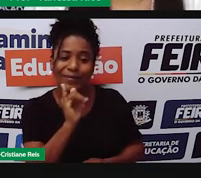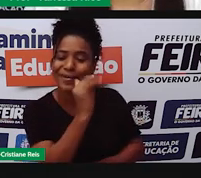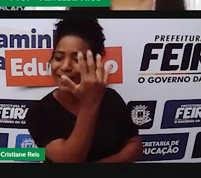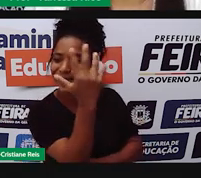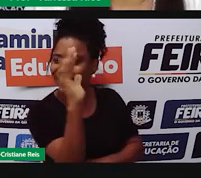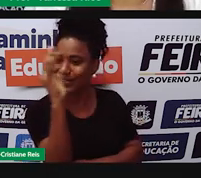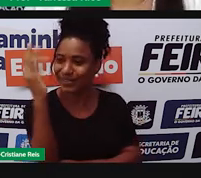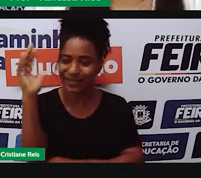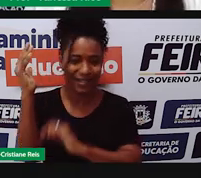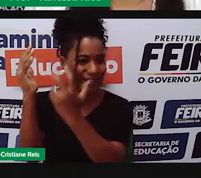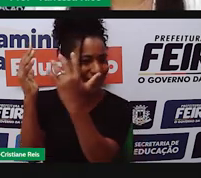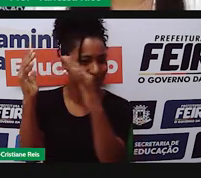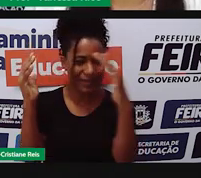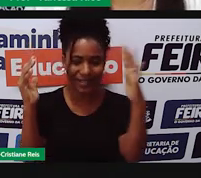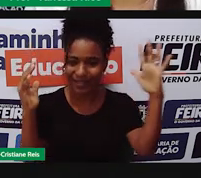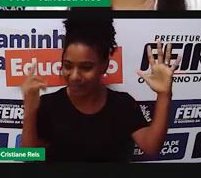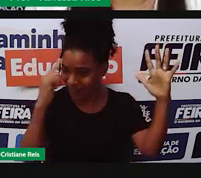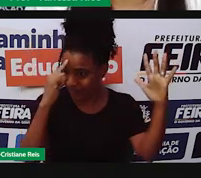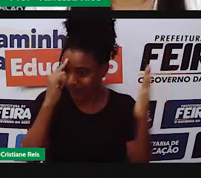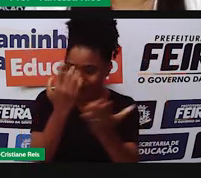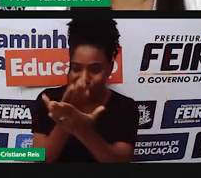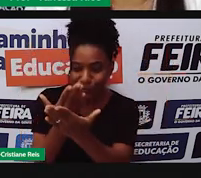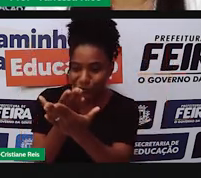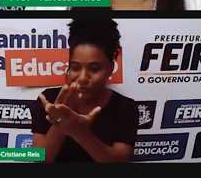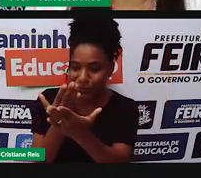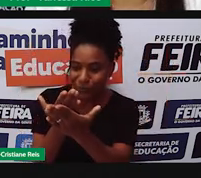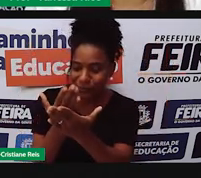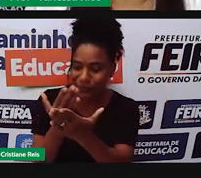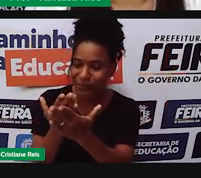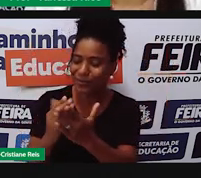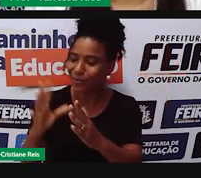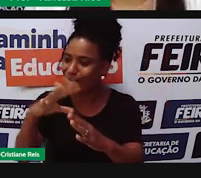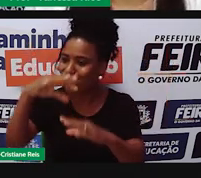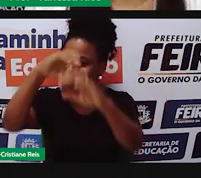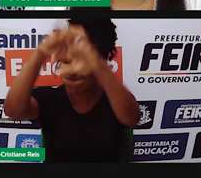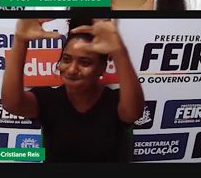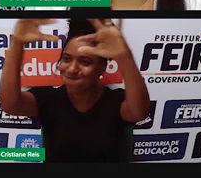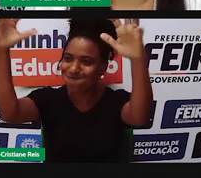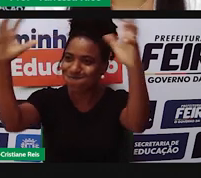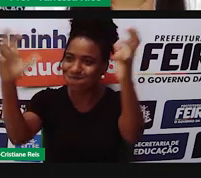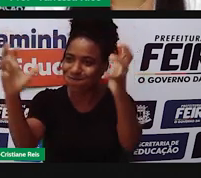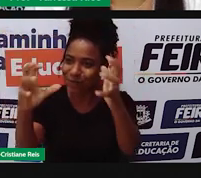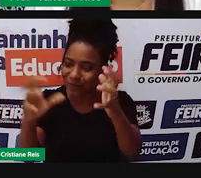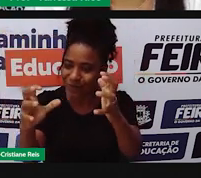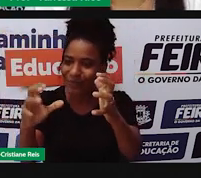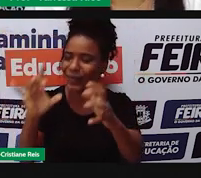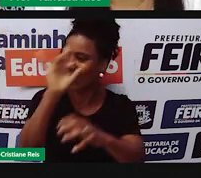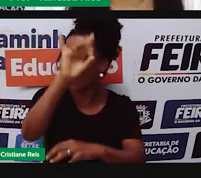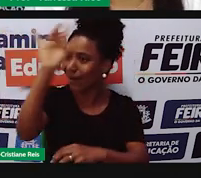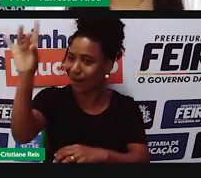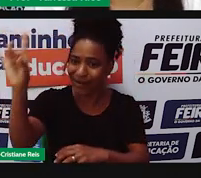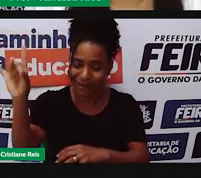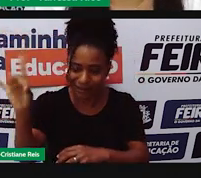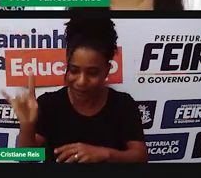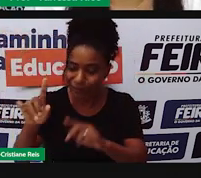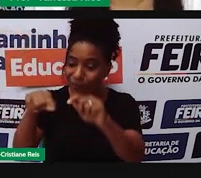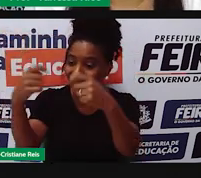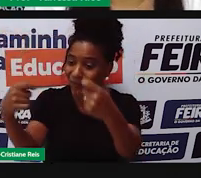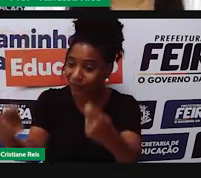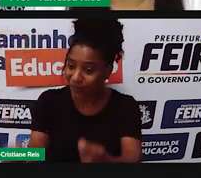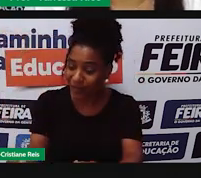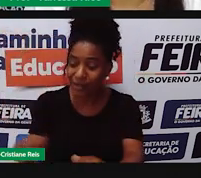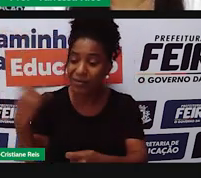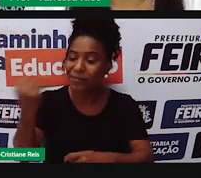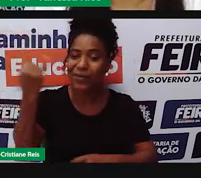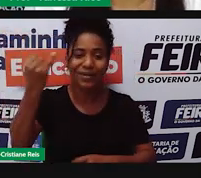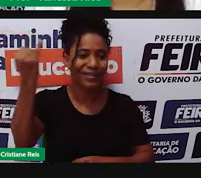as partes da planta, né? Quais as funções de cada parte. E nós vimos que as plantas, elas são seres que produzem o